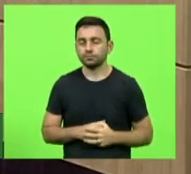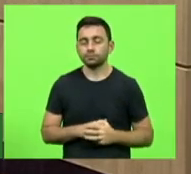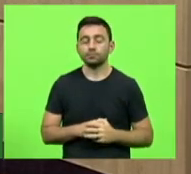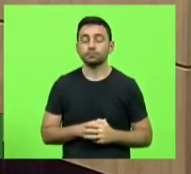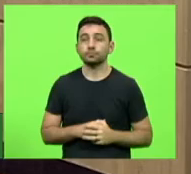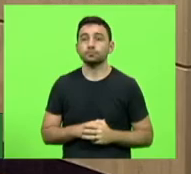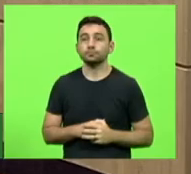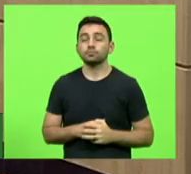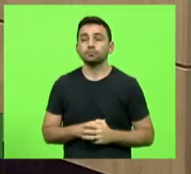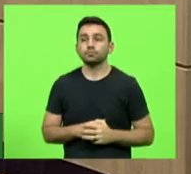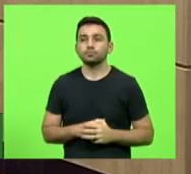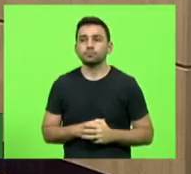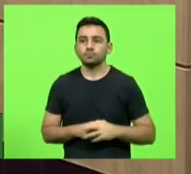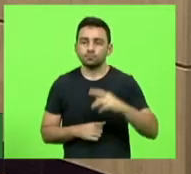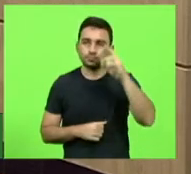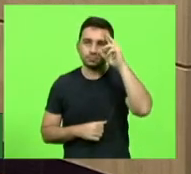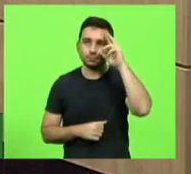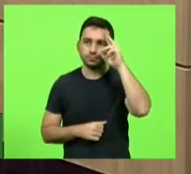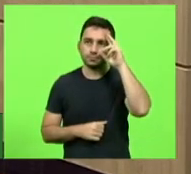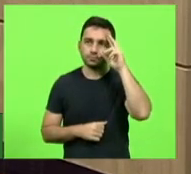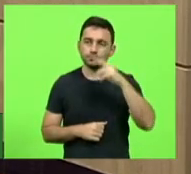Como vota o deputado Ricardo Alba?